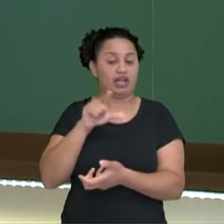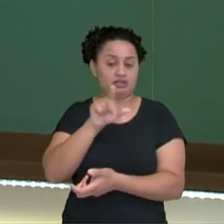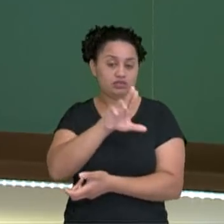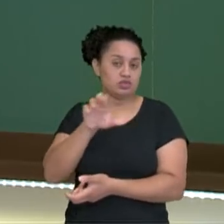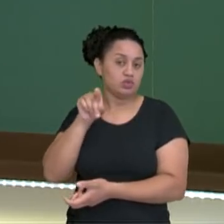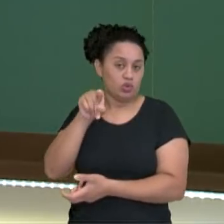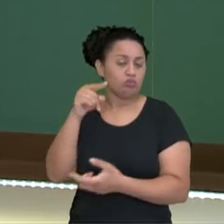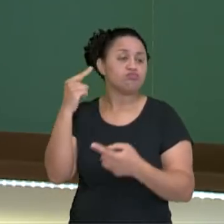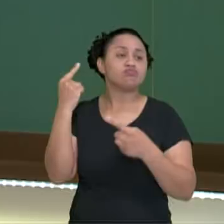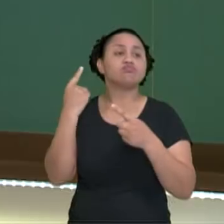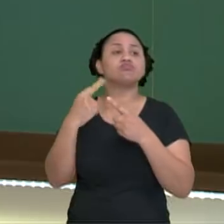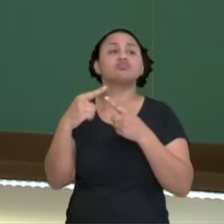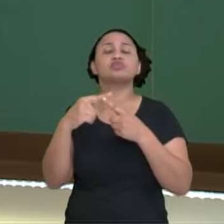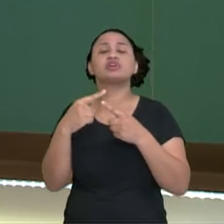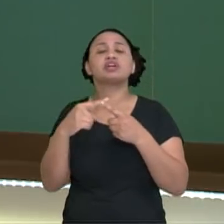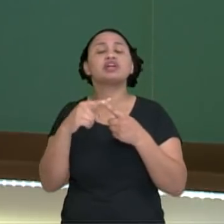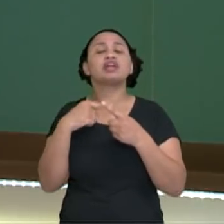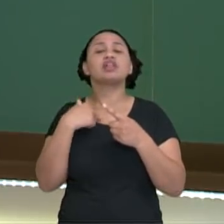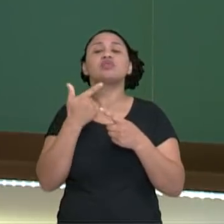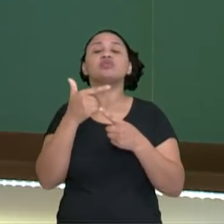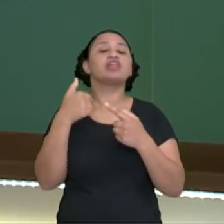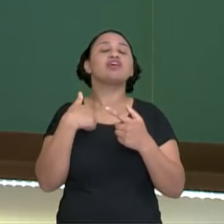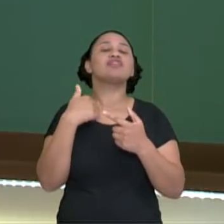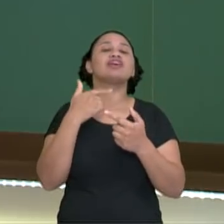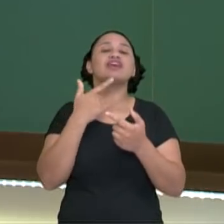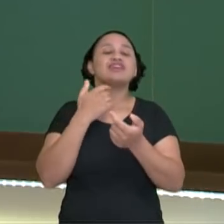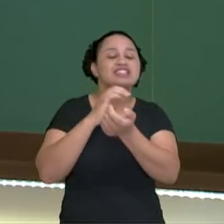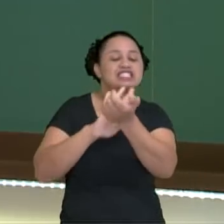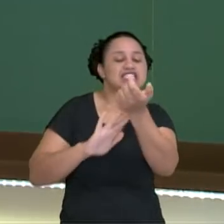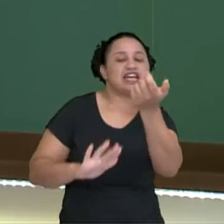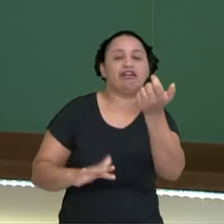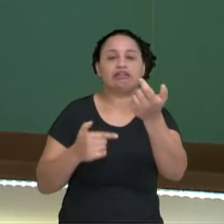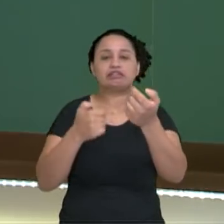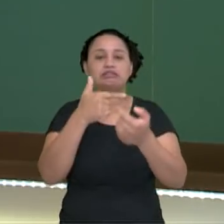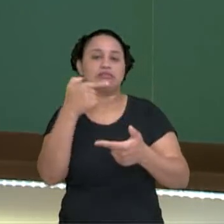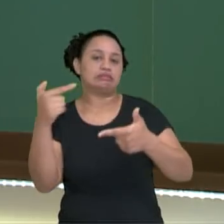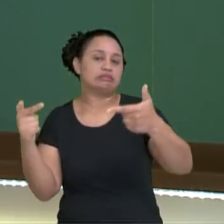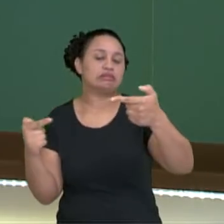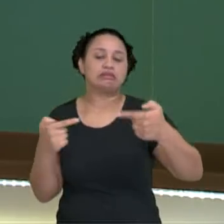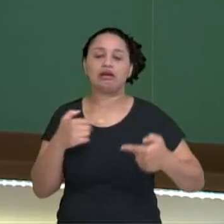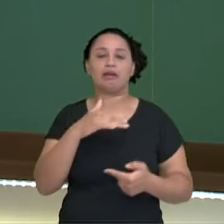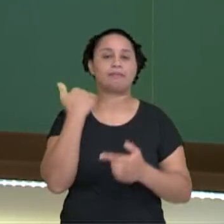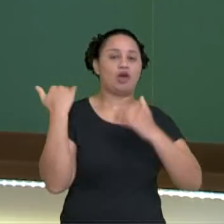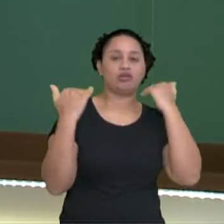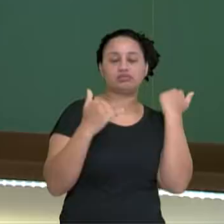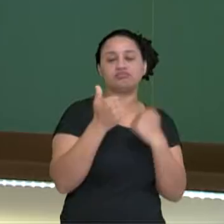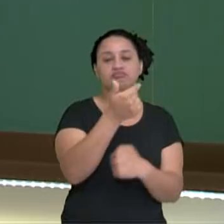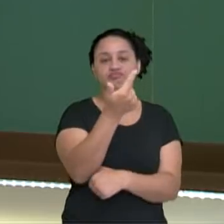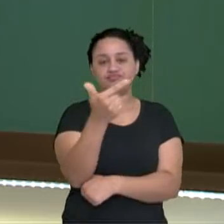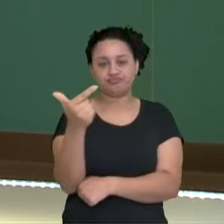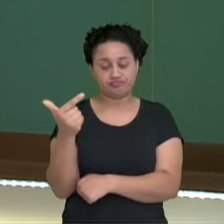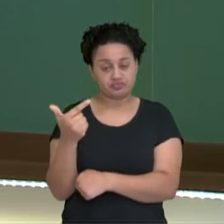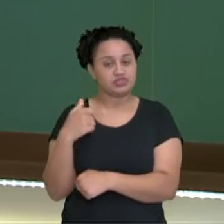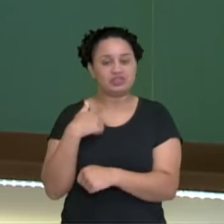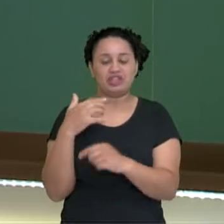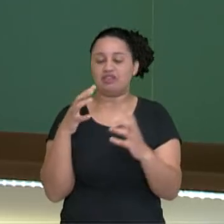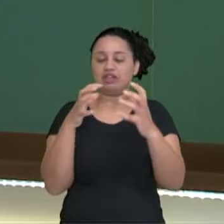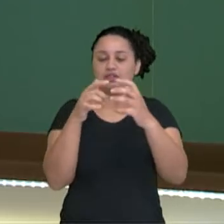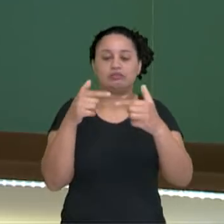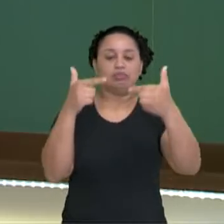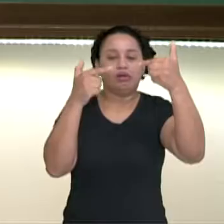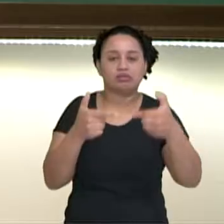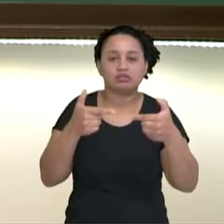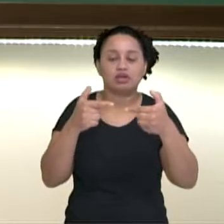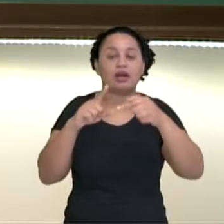né, ela tem esse nome porque não houve um derramamento de sangue, mas mesmo, né, não houve um conflito